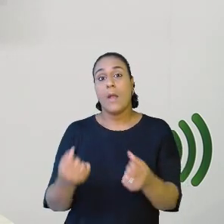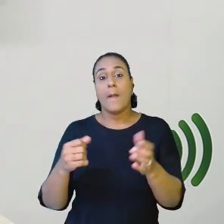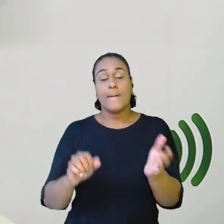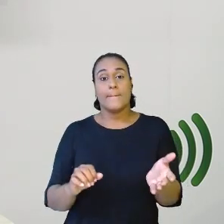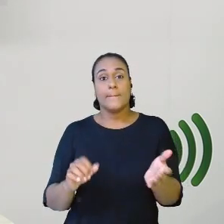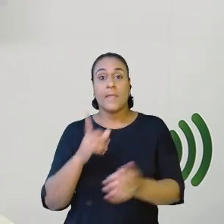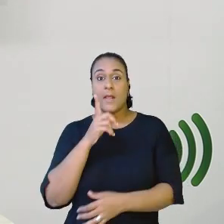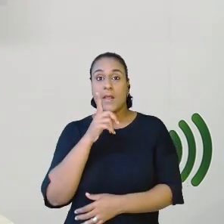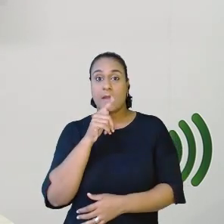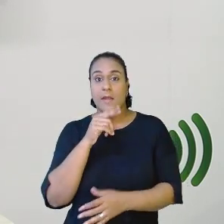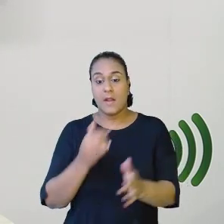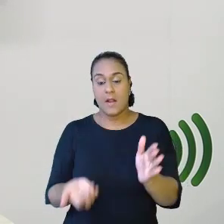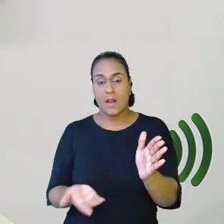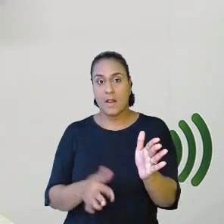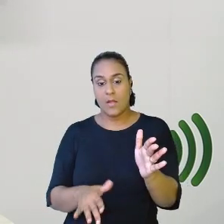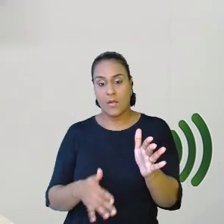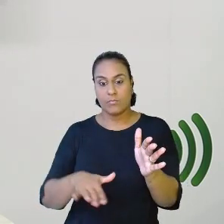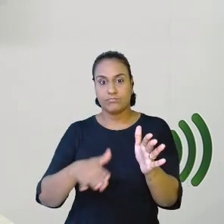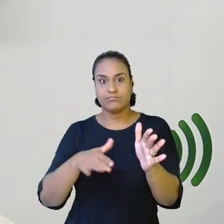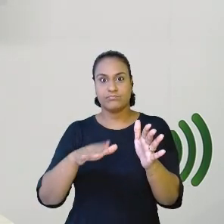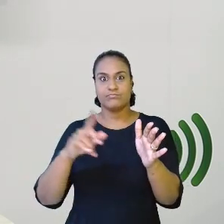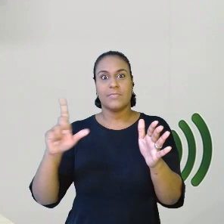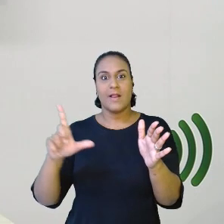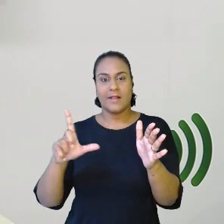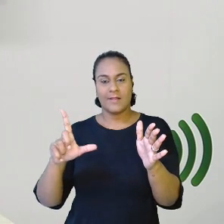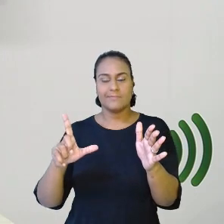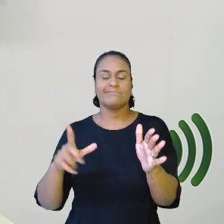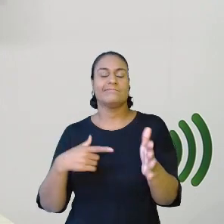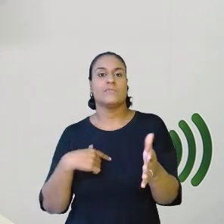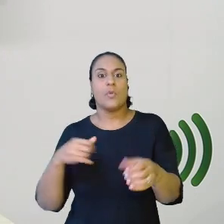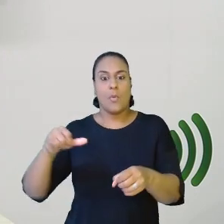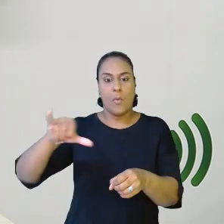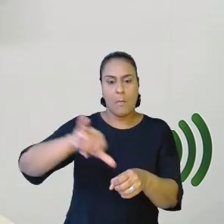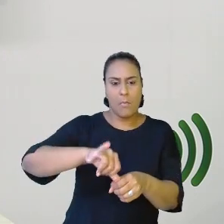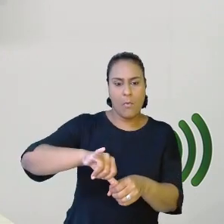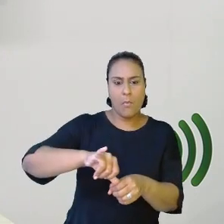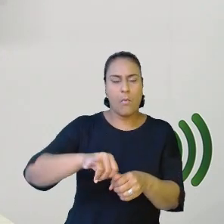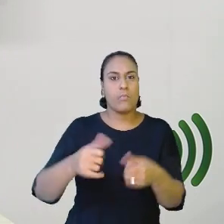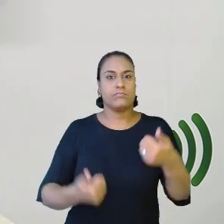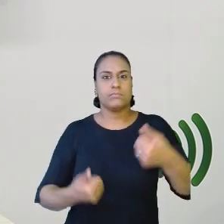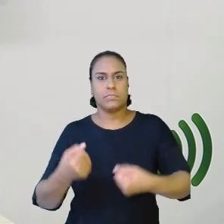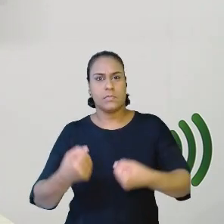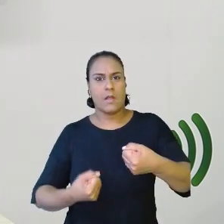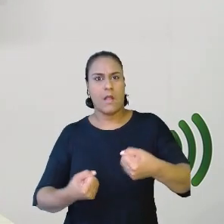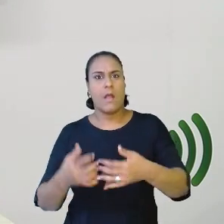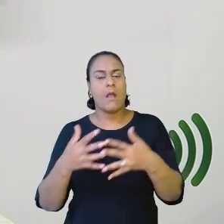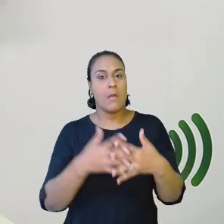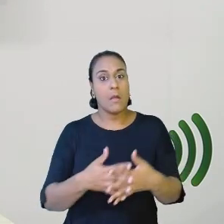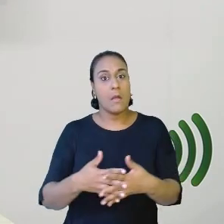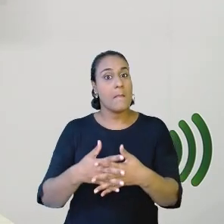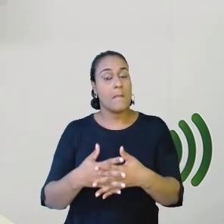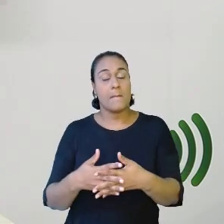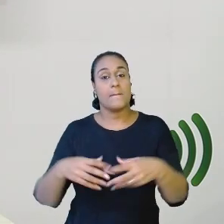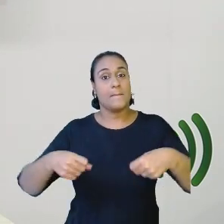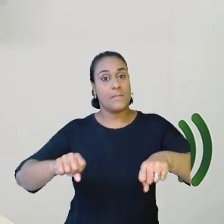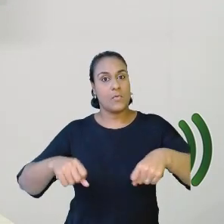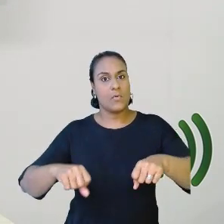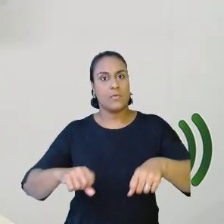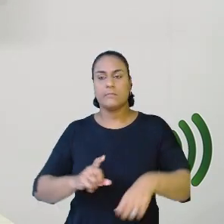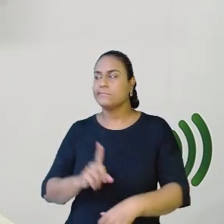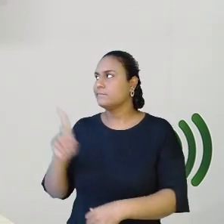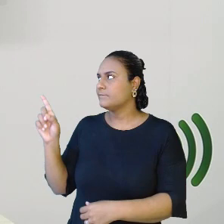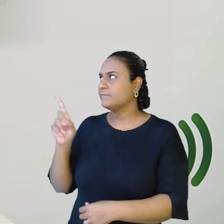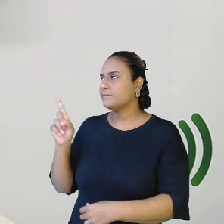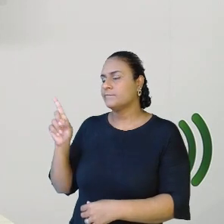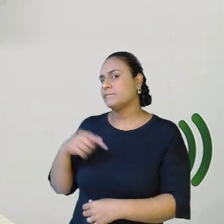no carro, no automóvel, em qualquer automóvel, na moto, em qualquer veículo, e está lá marcado a